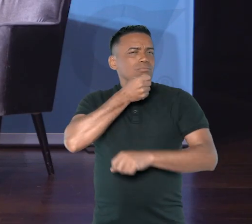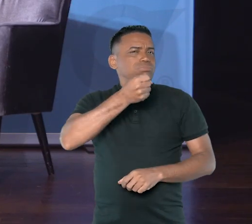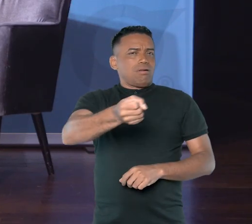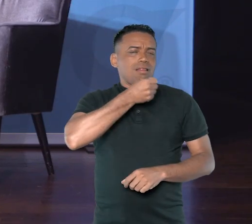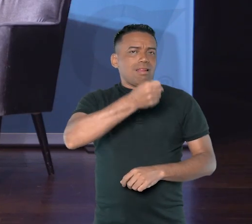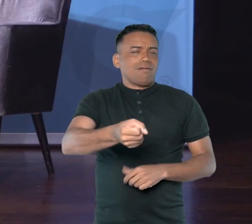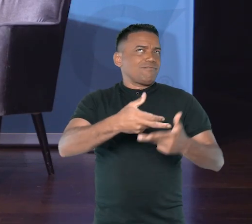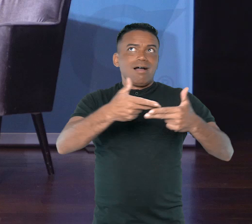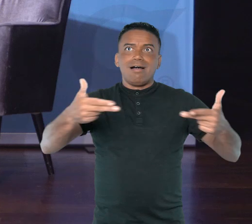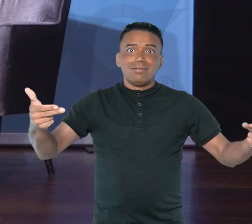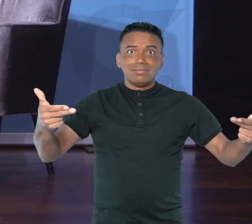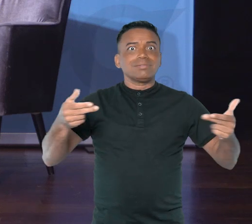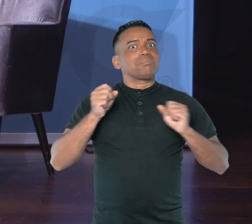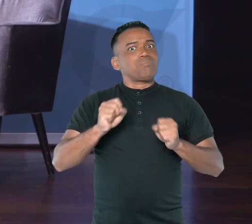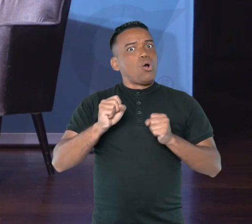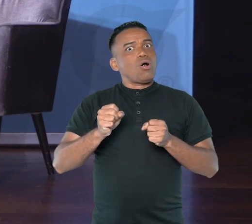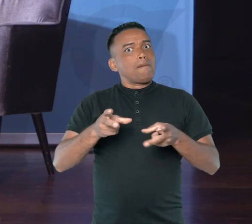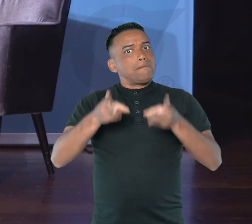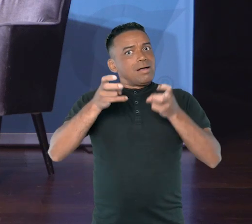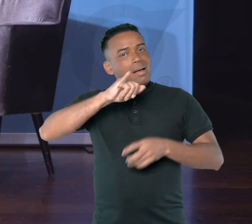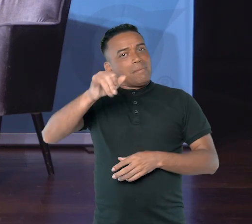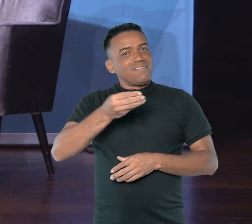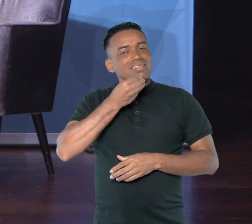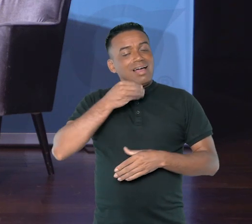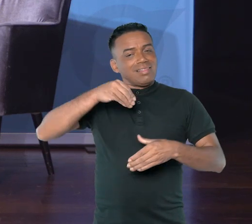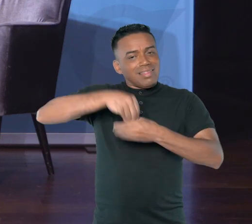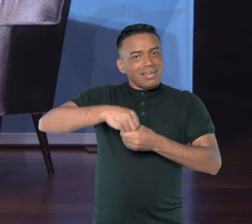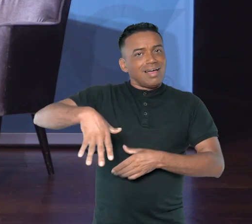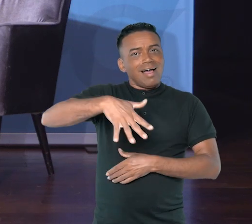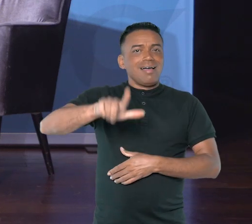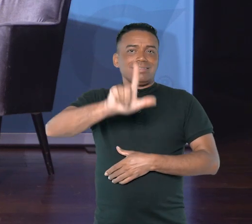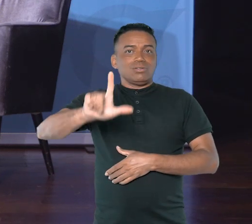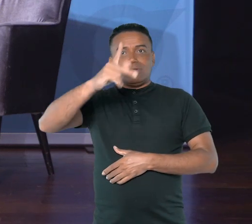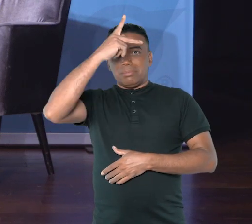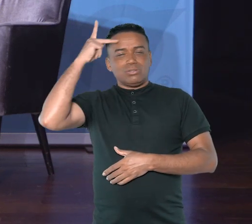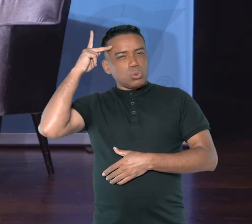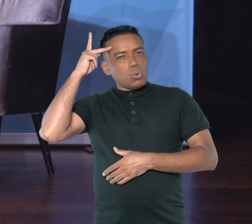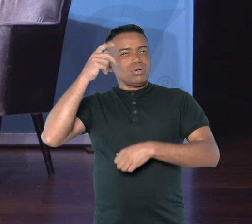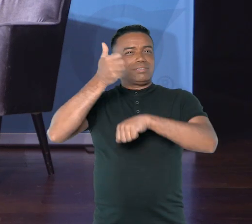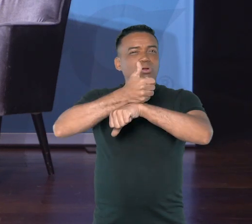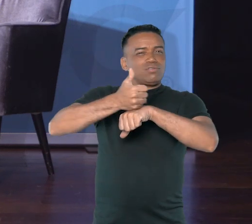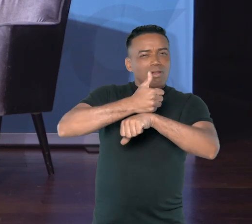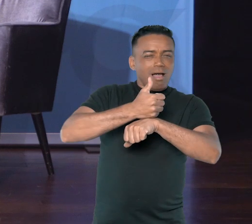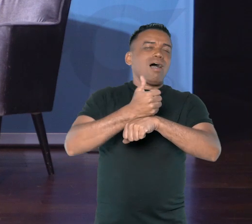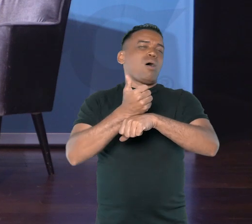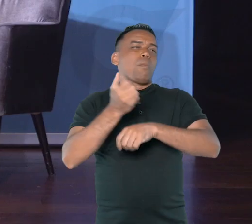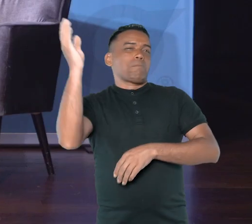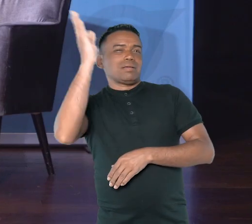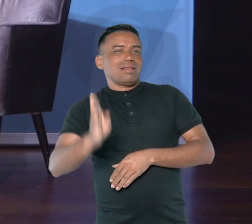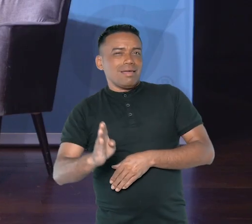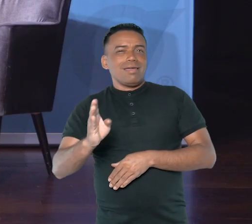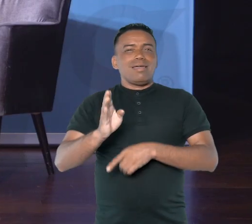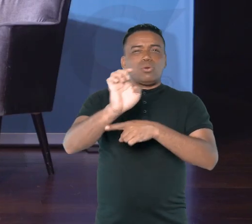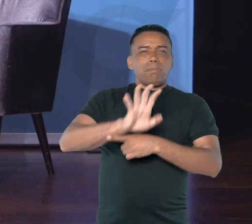então dá para explorar bastante a respeito da literatura, dos autores brasileiros, internacionais e